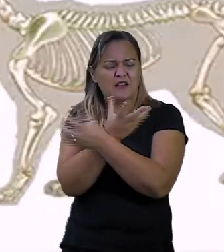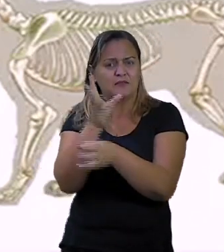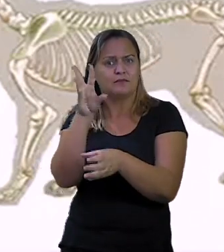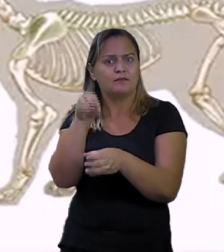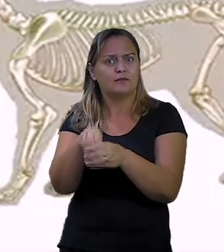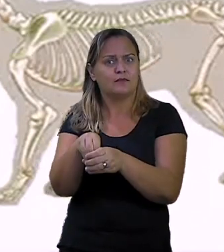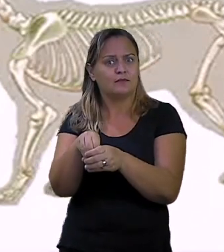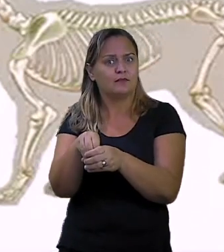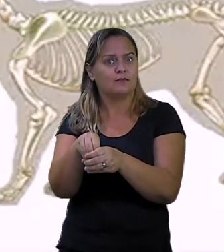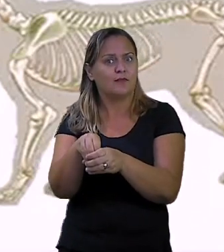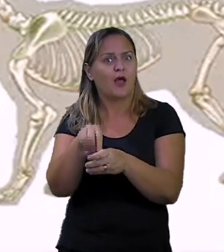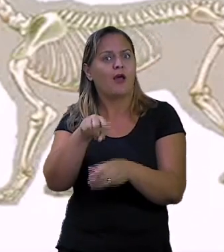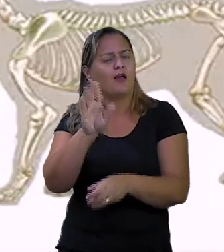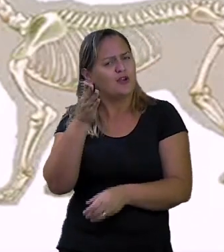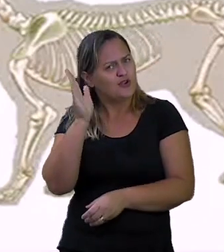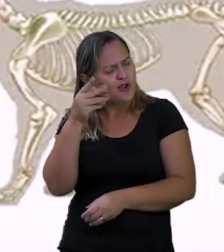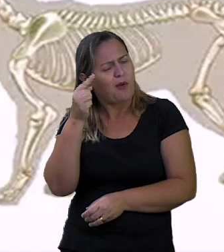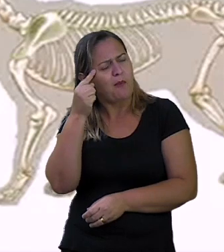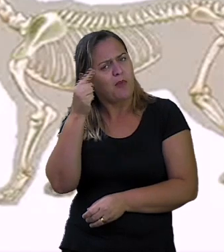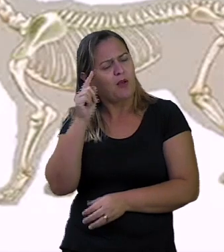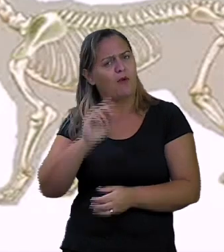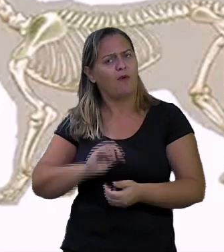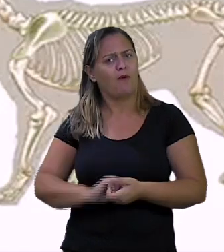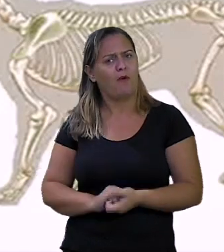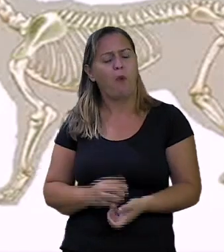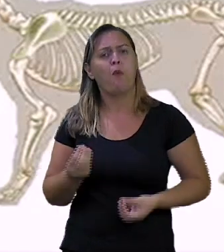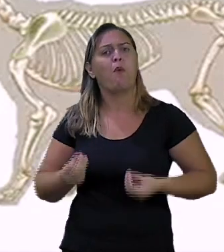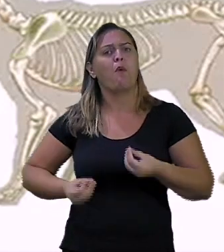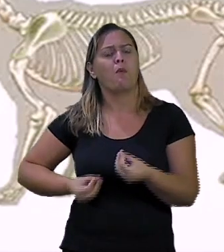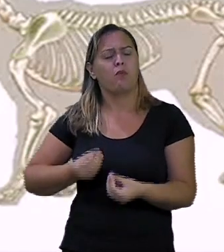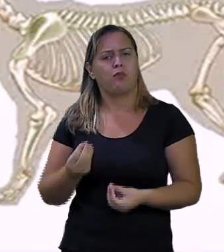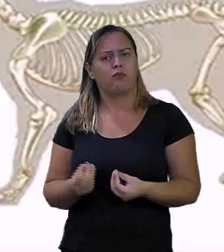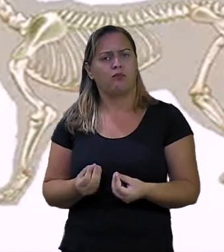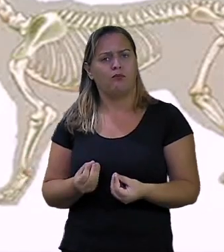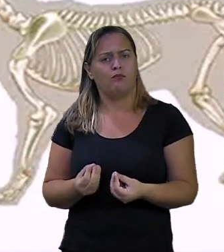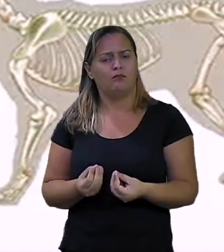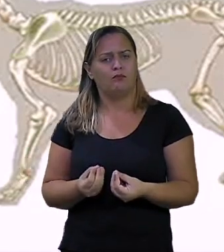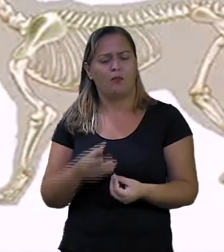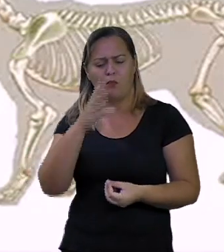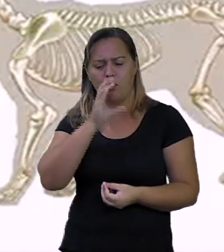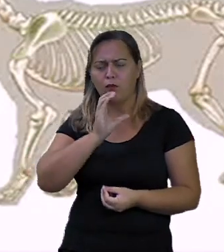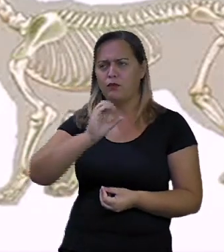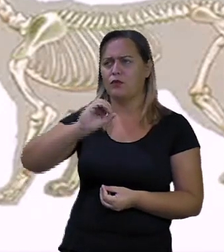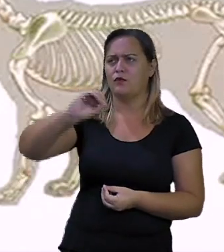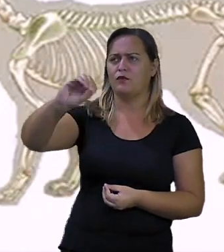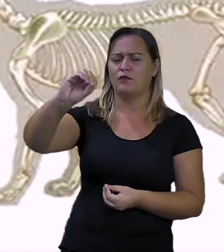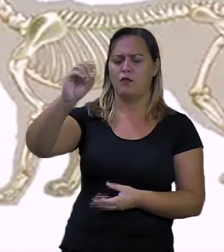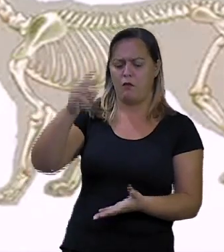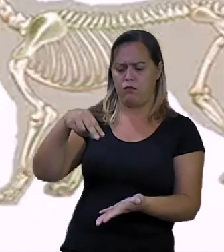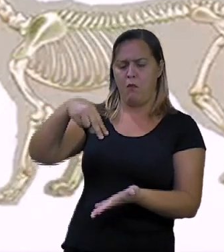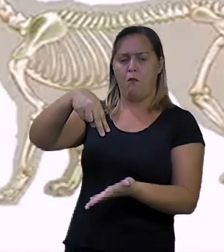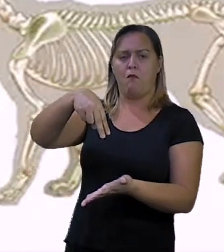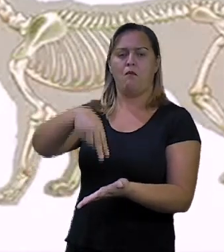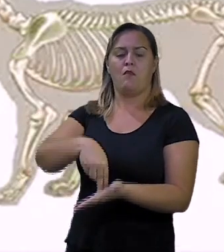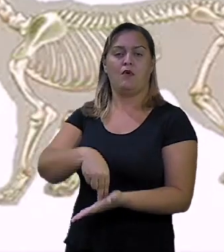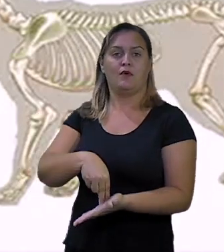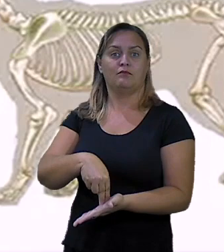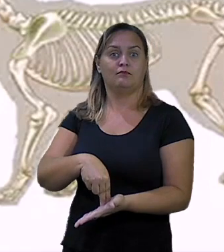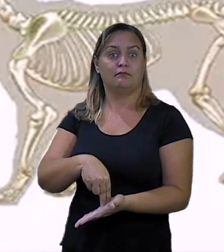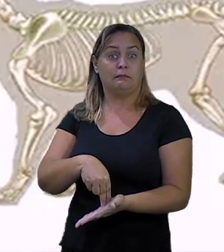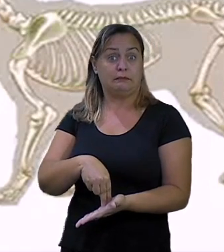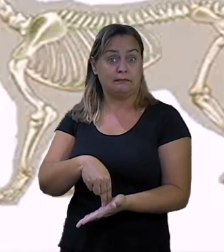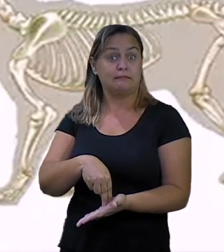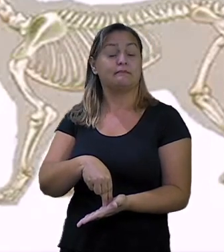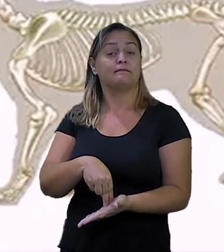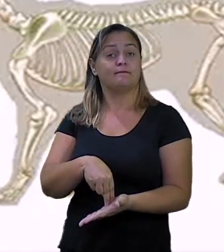corpo fazer uma sustentação daquele né daquela imensidão E